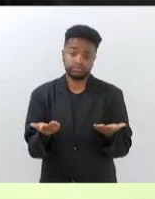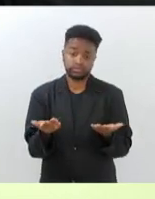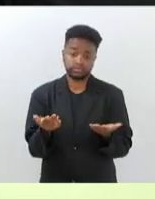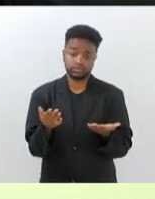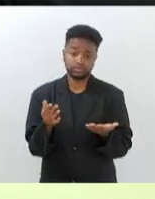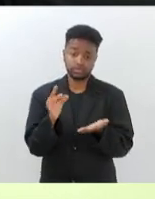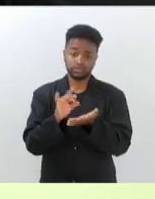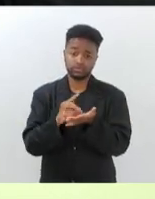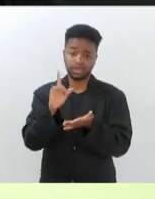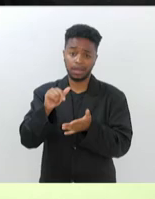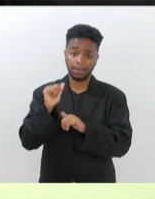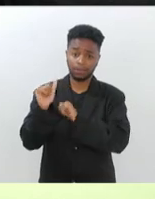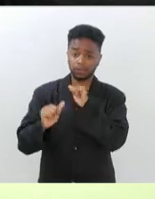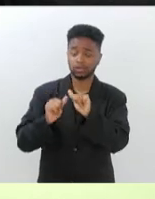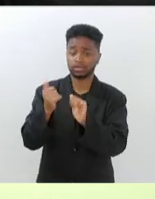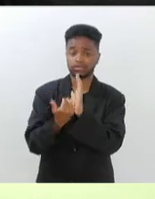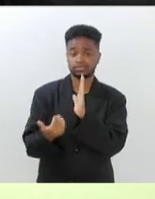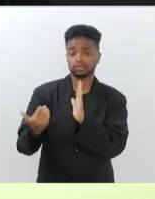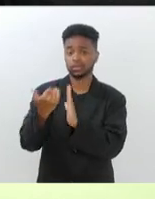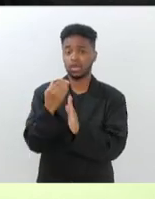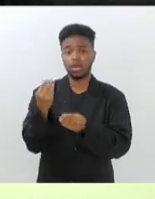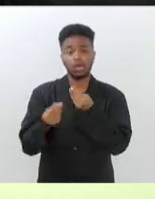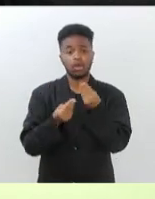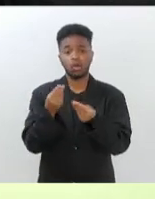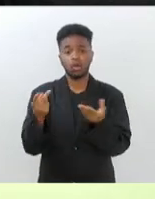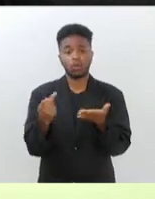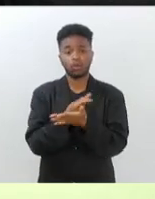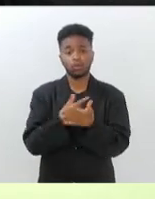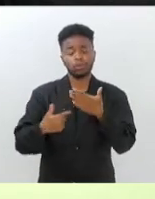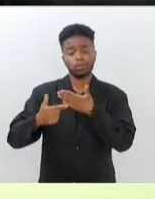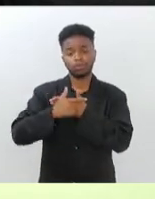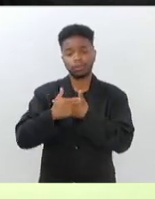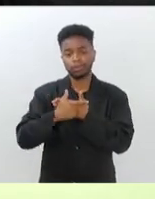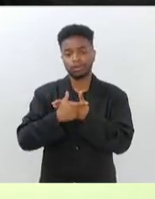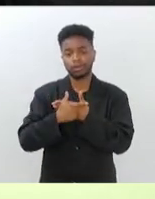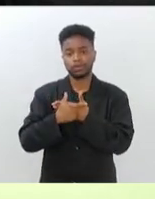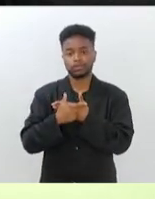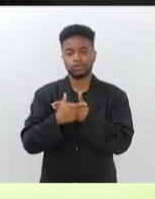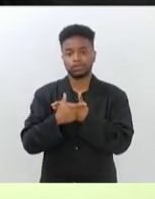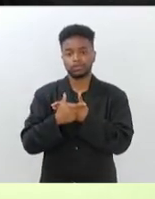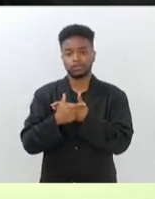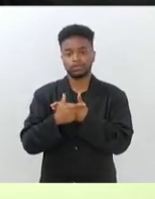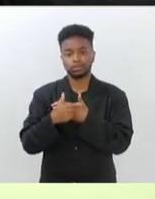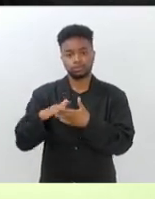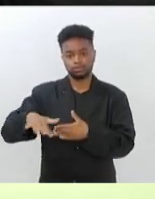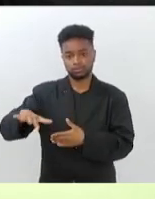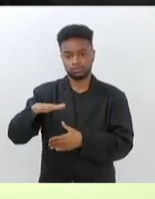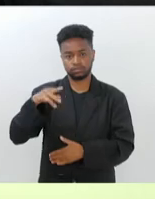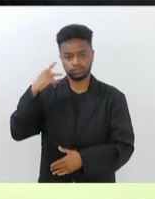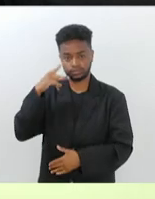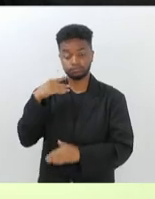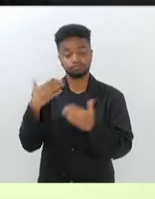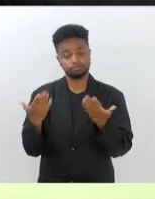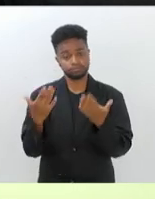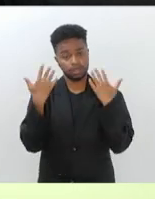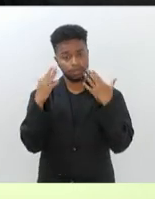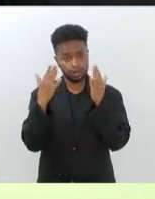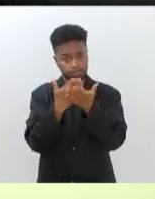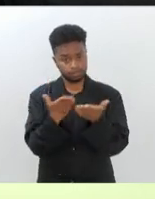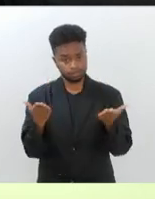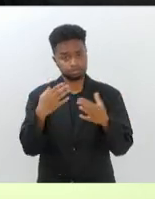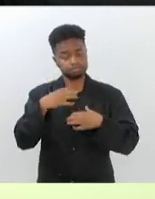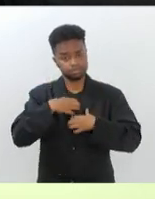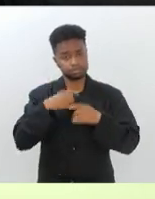alteração completa na própria função pría do do Parlamento então estão de parabéns eu me